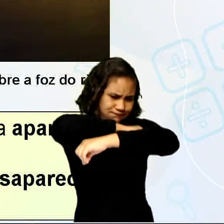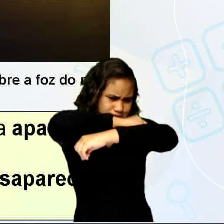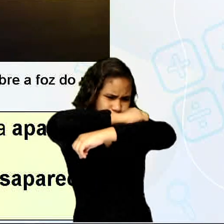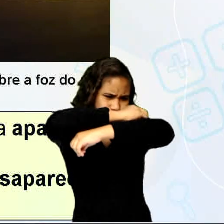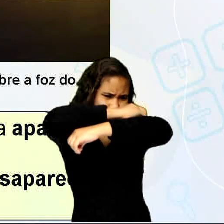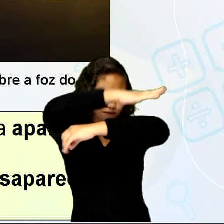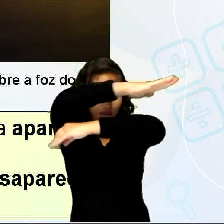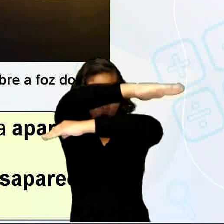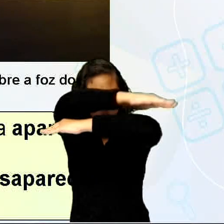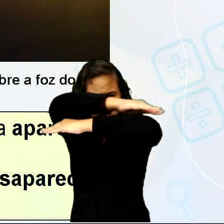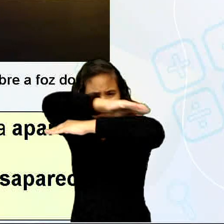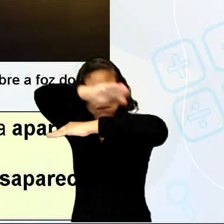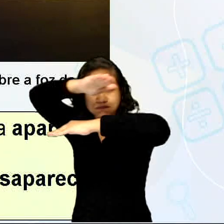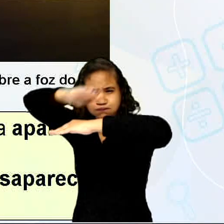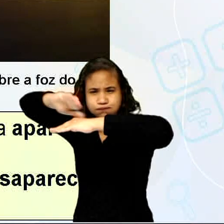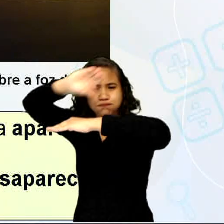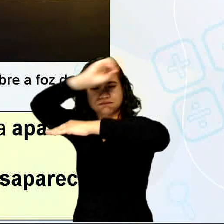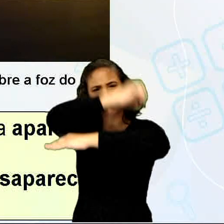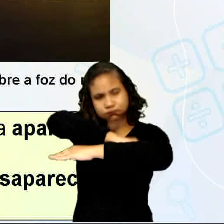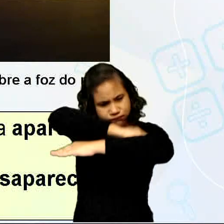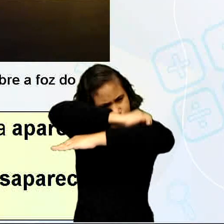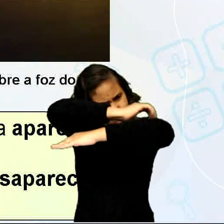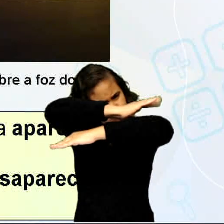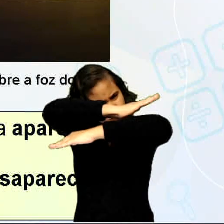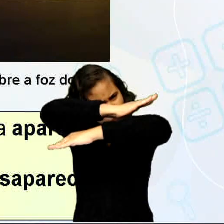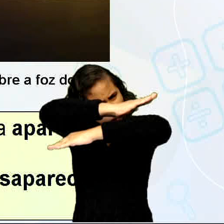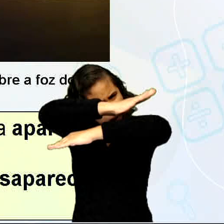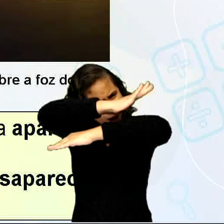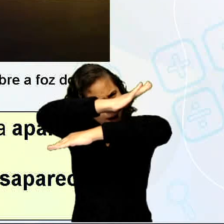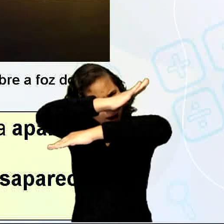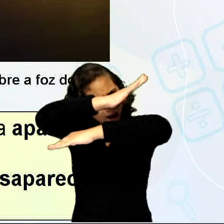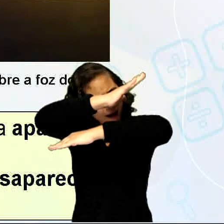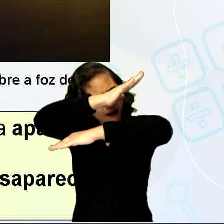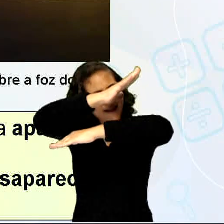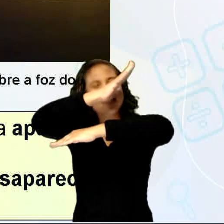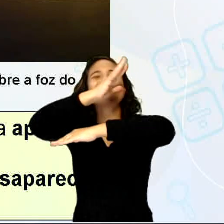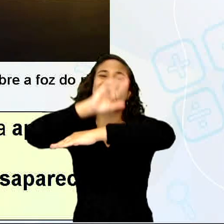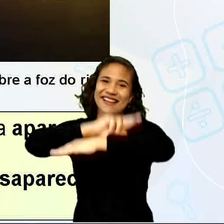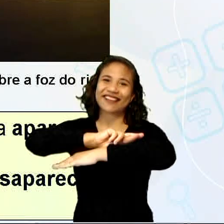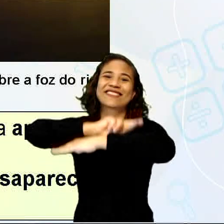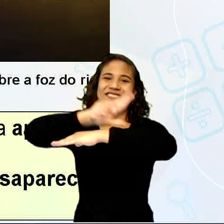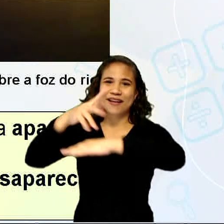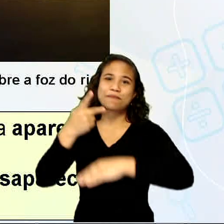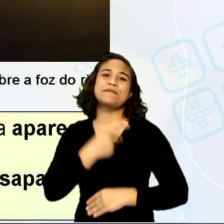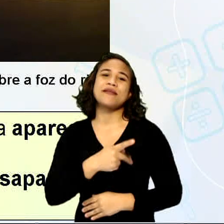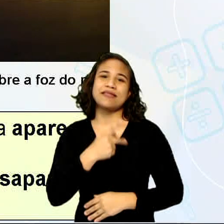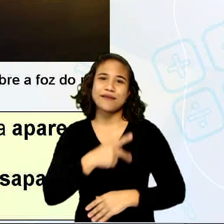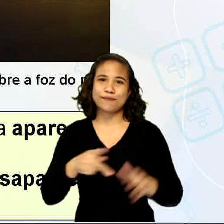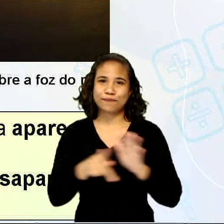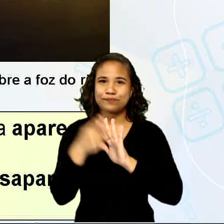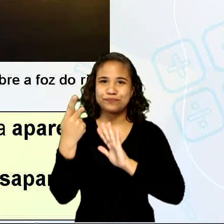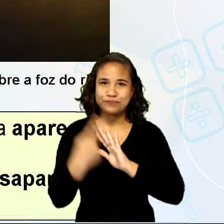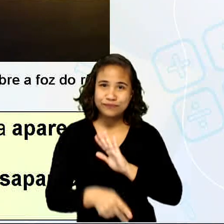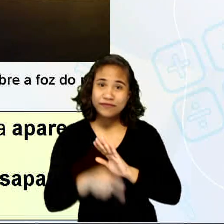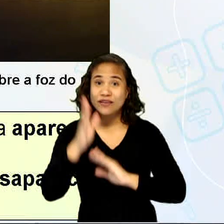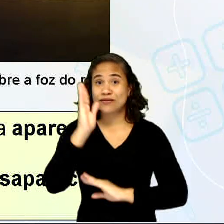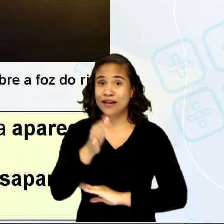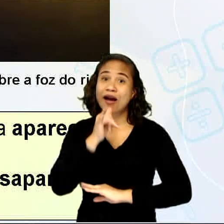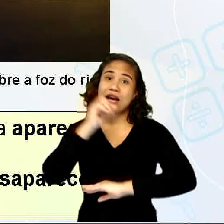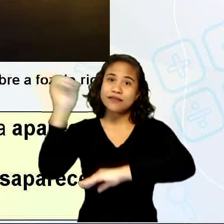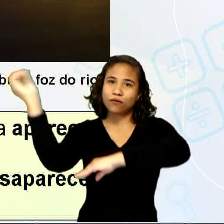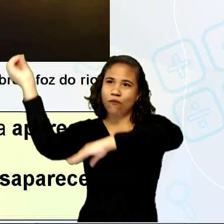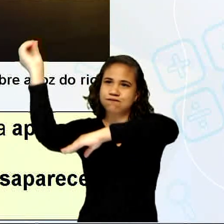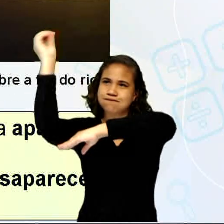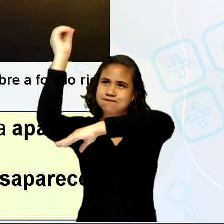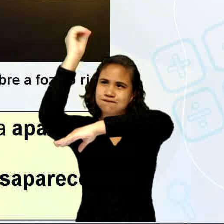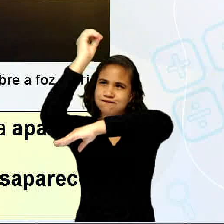do horizonte, como na imagem, né, na primeira imagem do nascer do sol em Piedade. Já o fim do dia